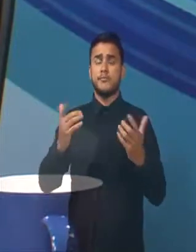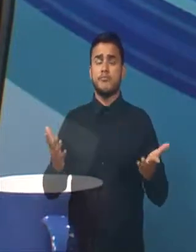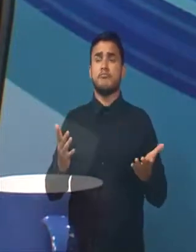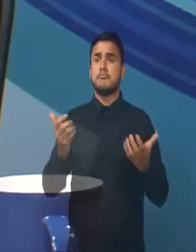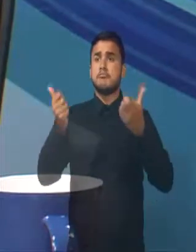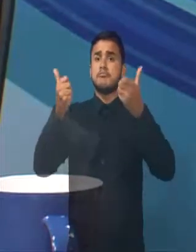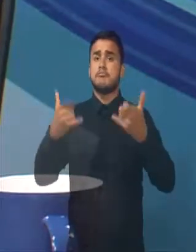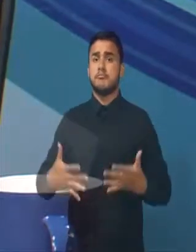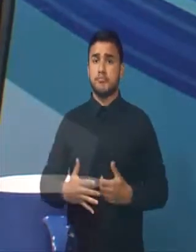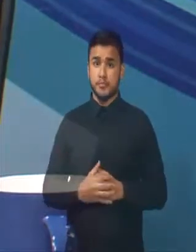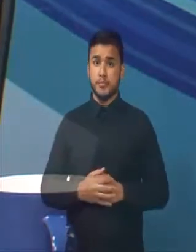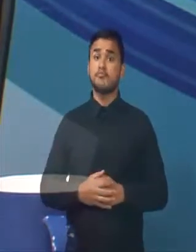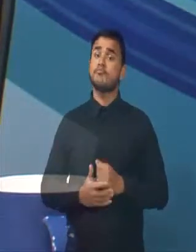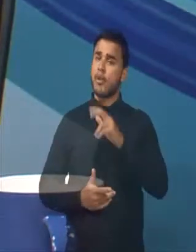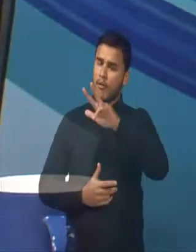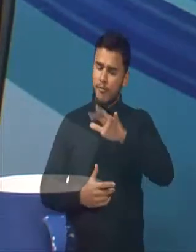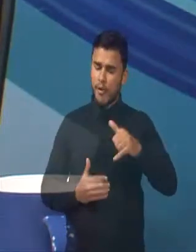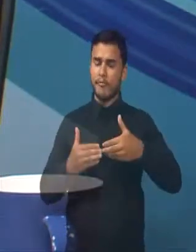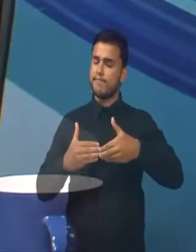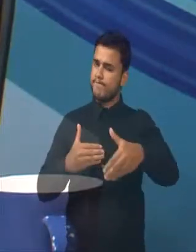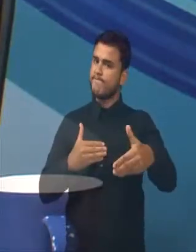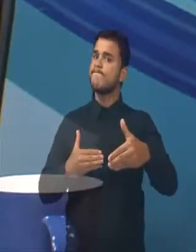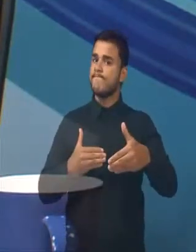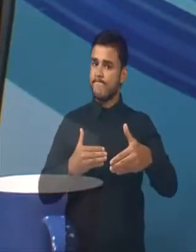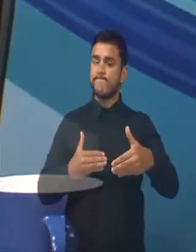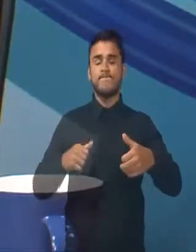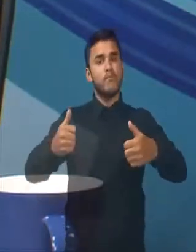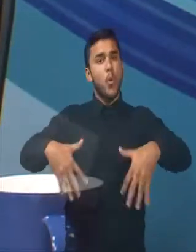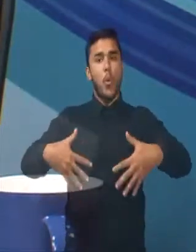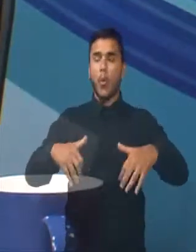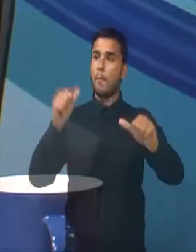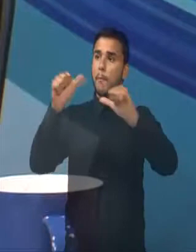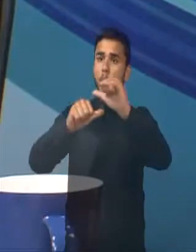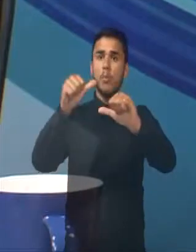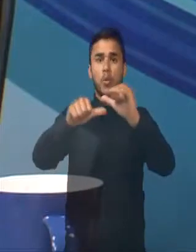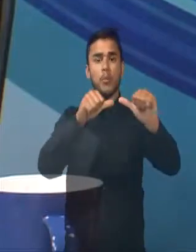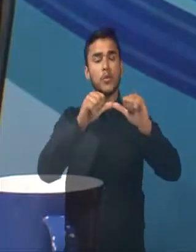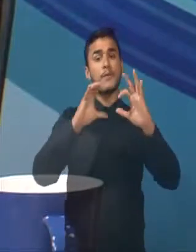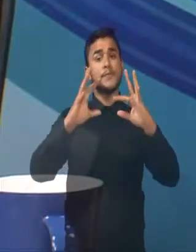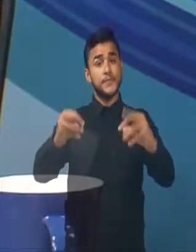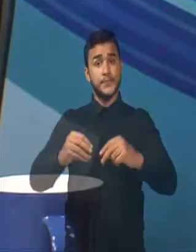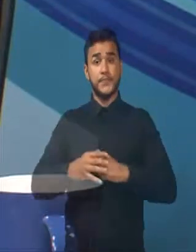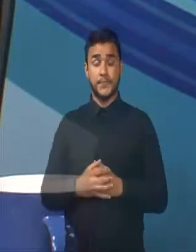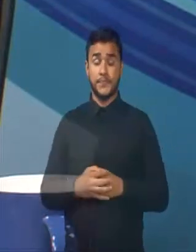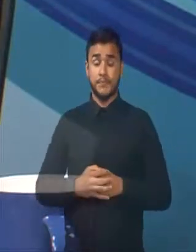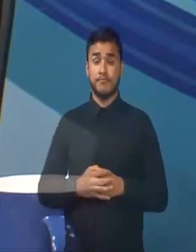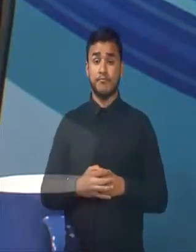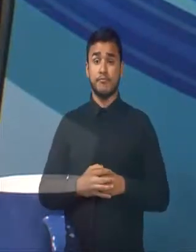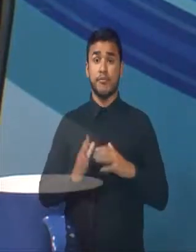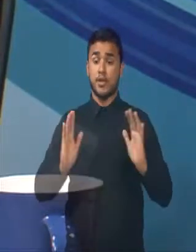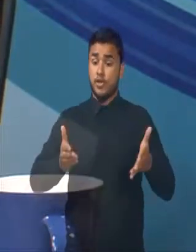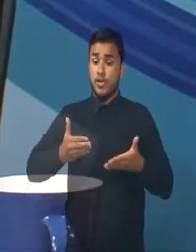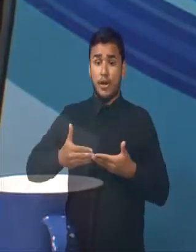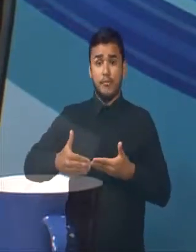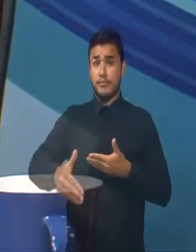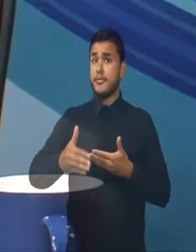não ser dizer que devem ser muito profundas e devem mexer com tudo. Inclusive, já estão